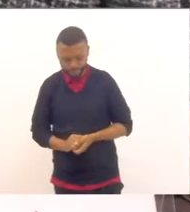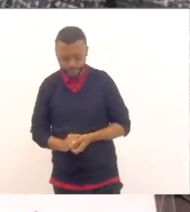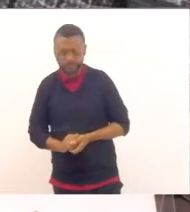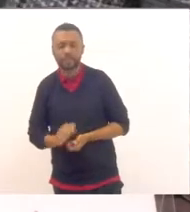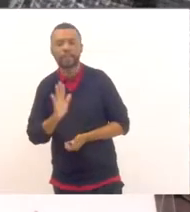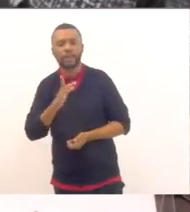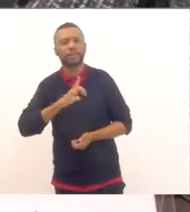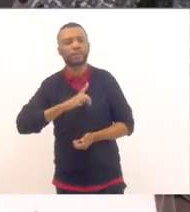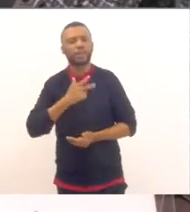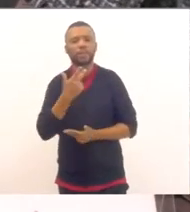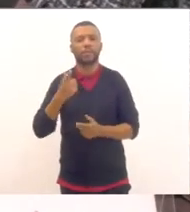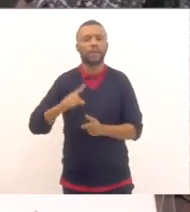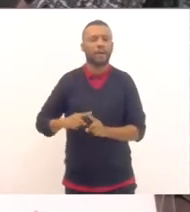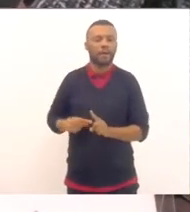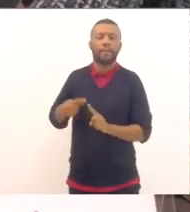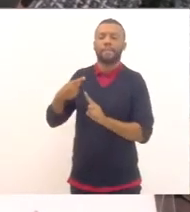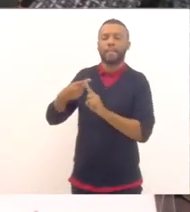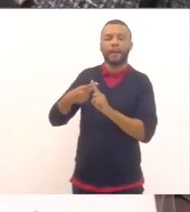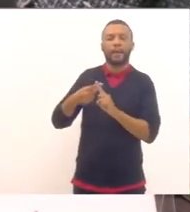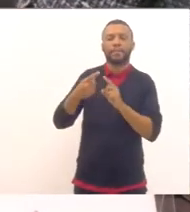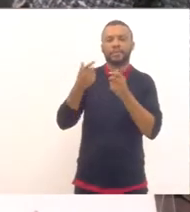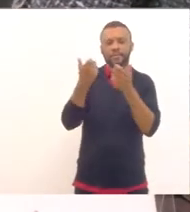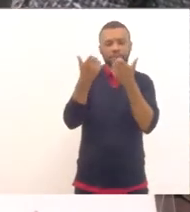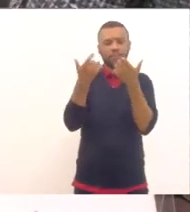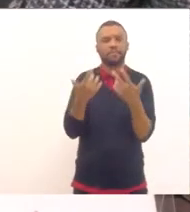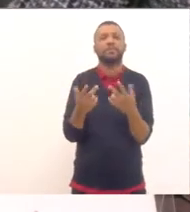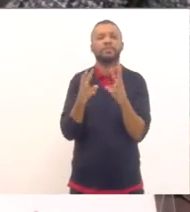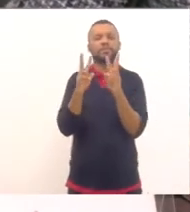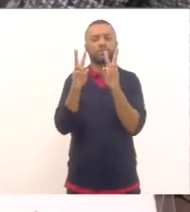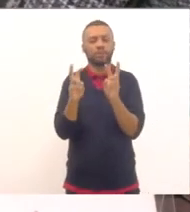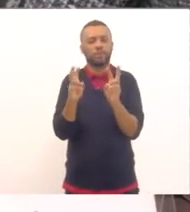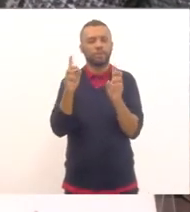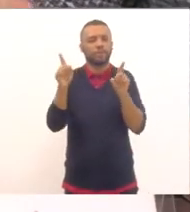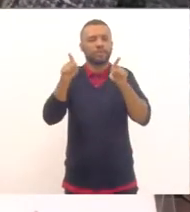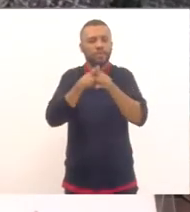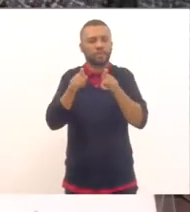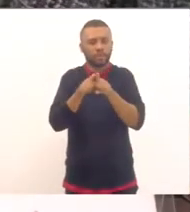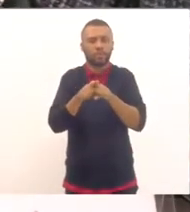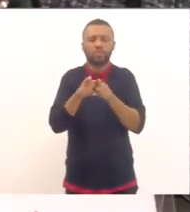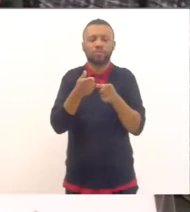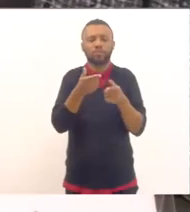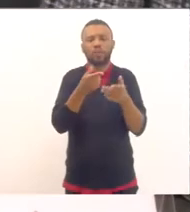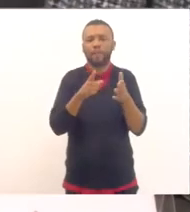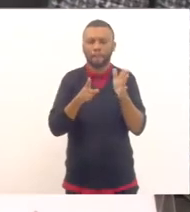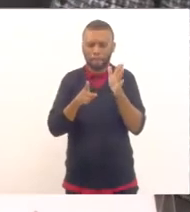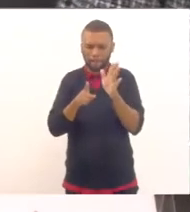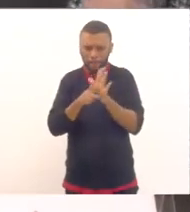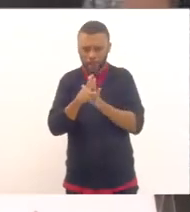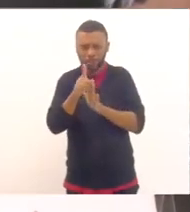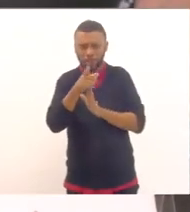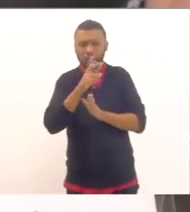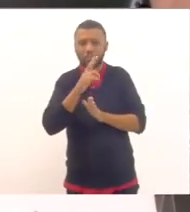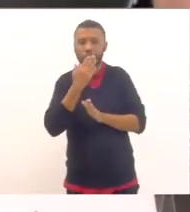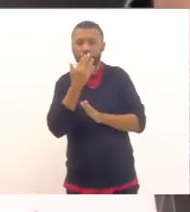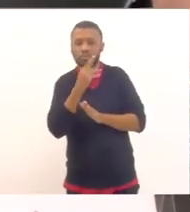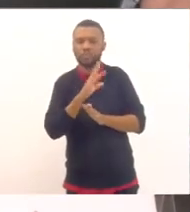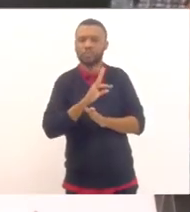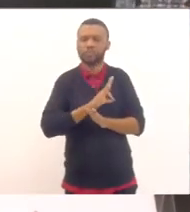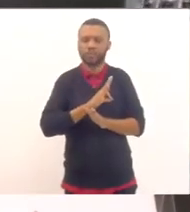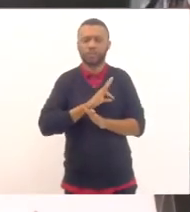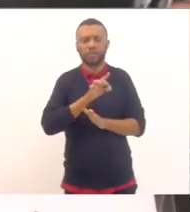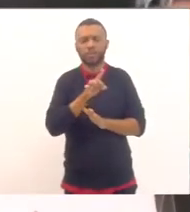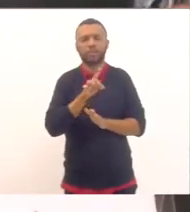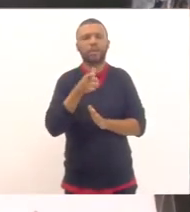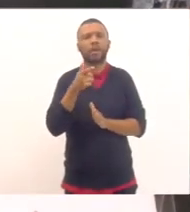acho que tem algo a mais que diz respeito de Cruzeiro a tua chamada que o delegado para pergunta O que é um